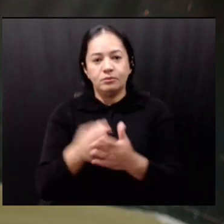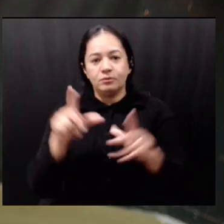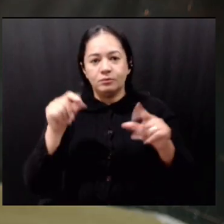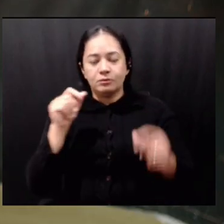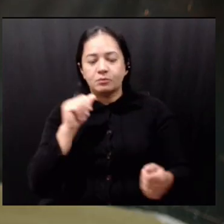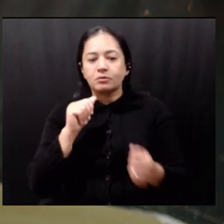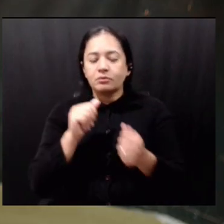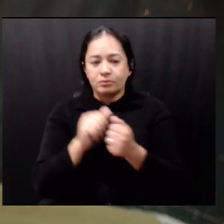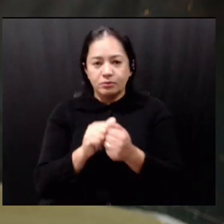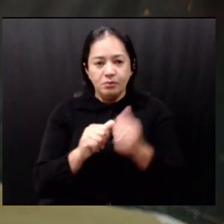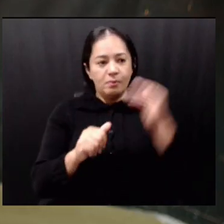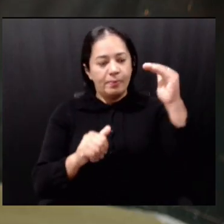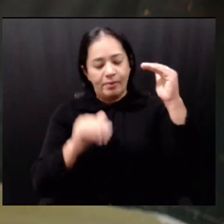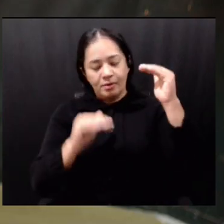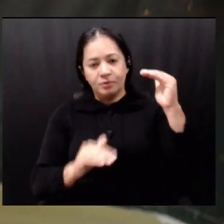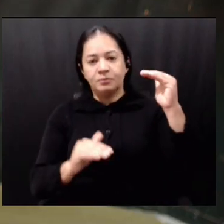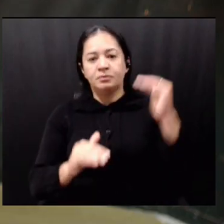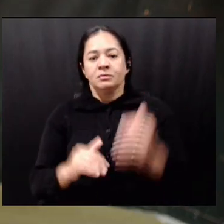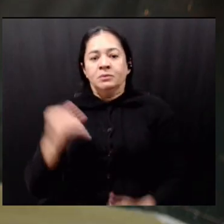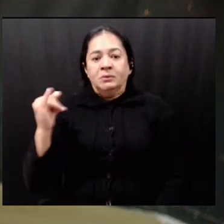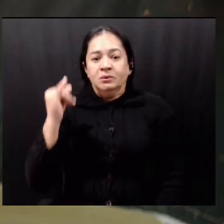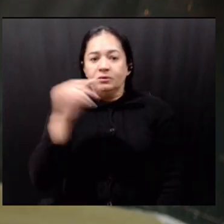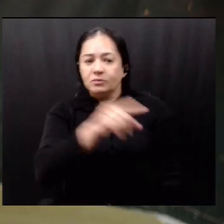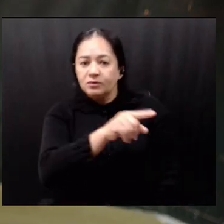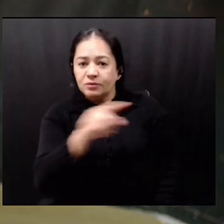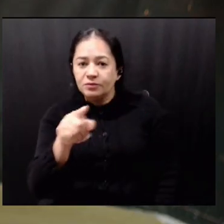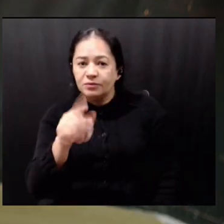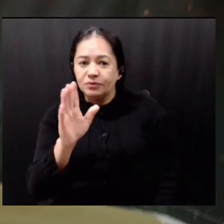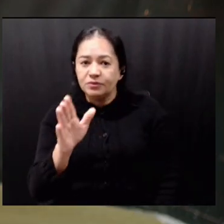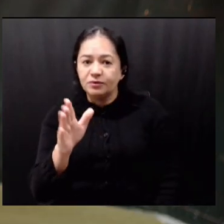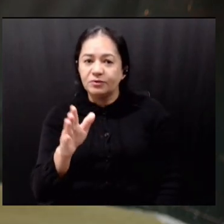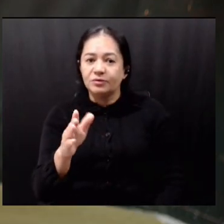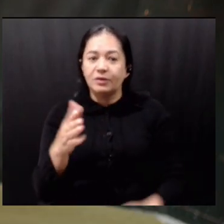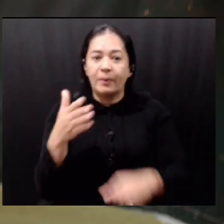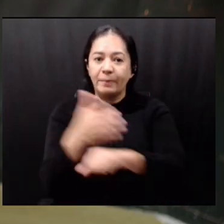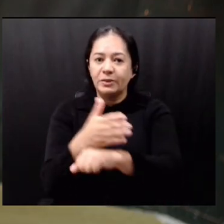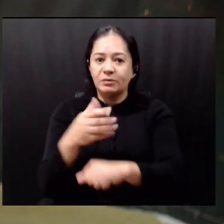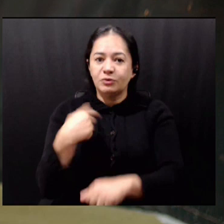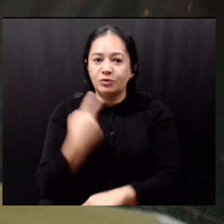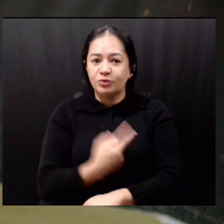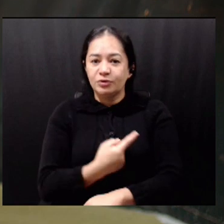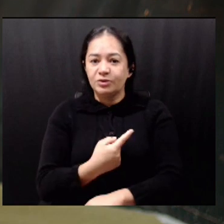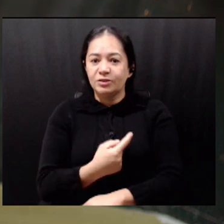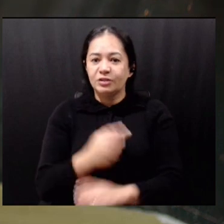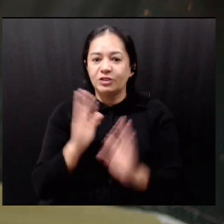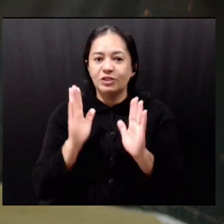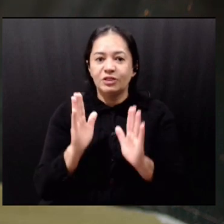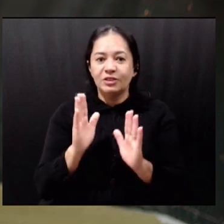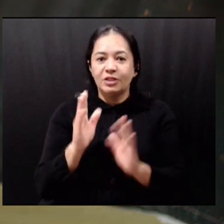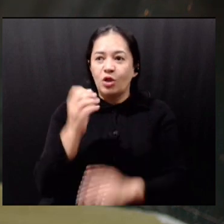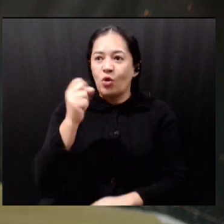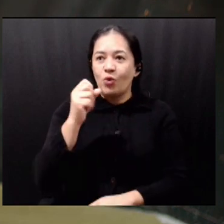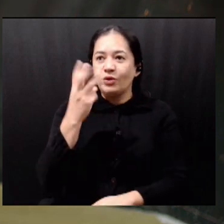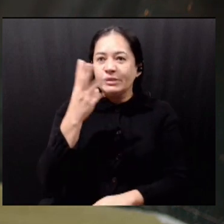aí, super importante mesmo. Você que tá aí do outro lado, tá participando com a gente, nossa, já 8h36, tá vendo? Eu falei pra vocês, esse bate-papo é muito